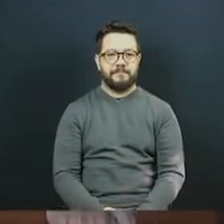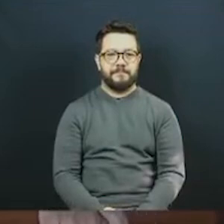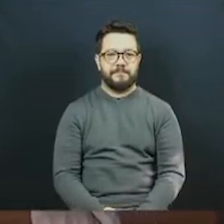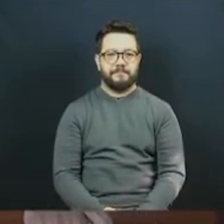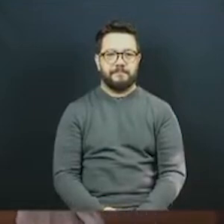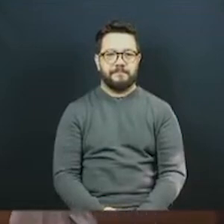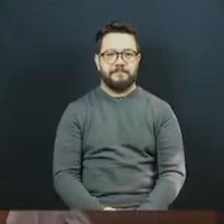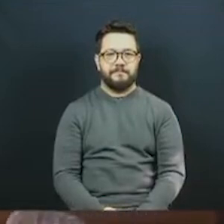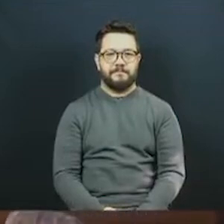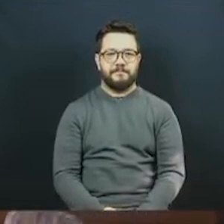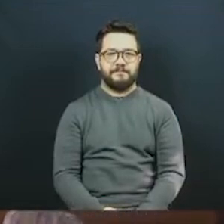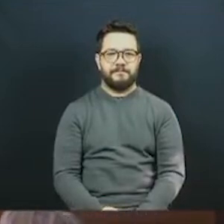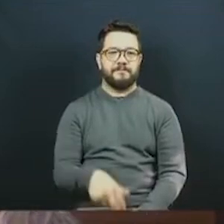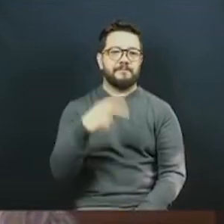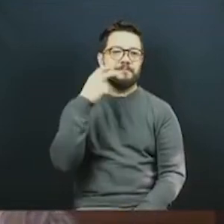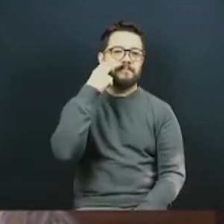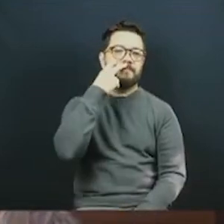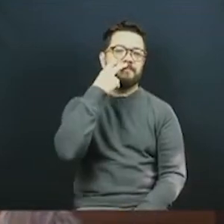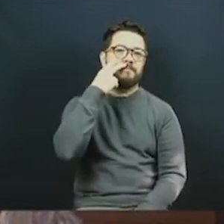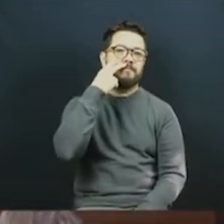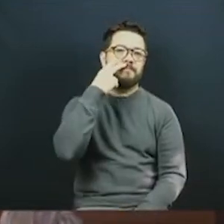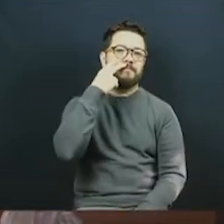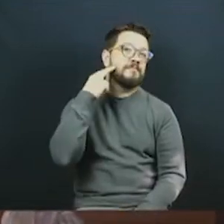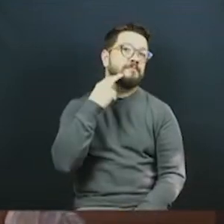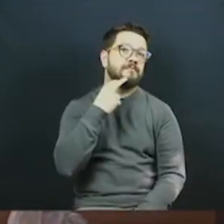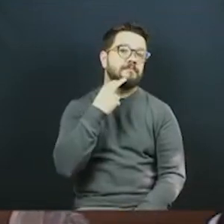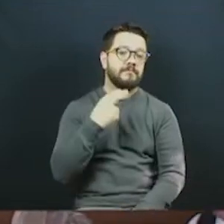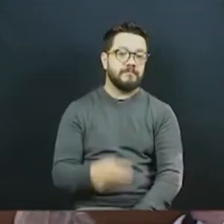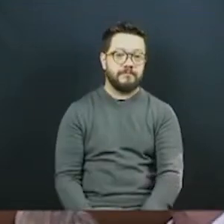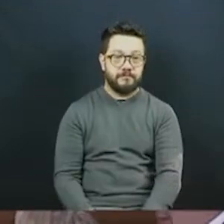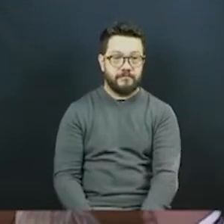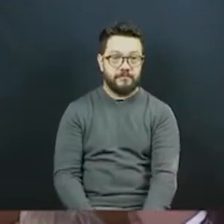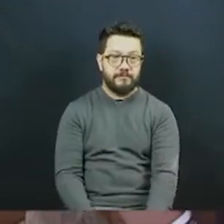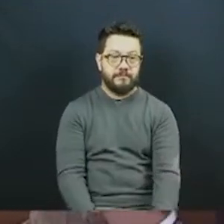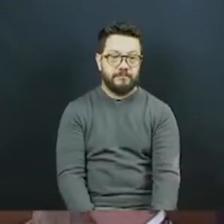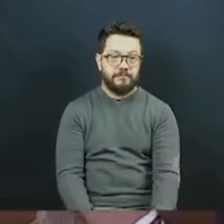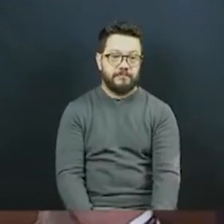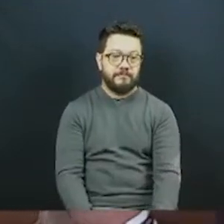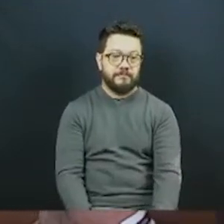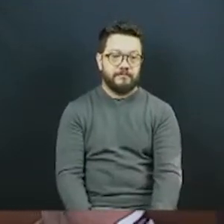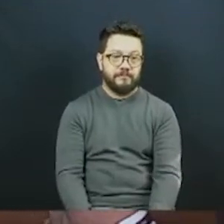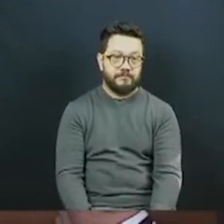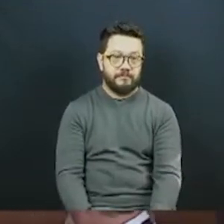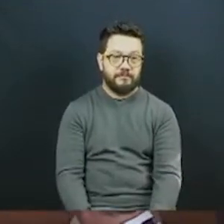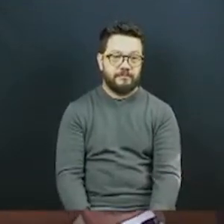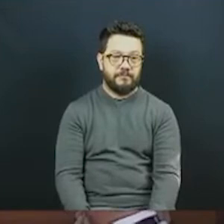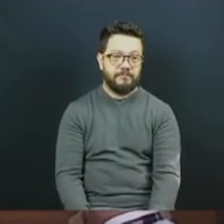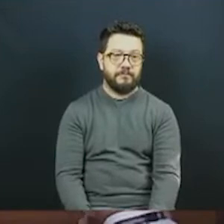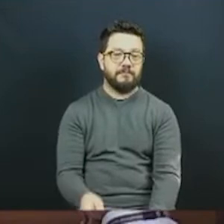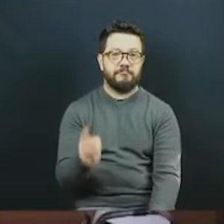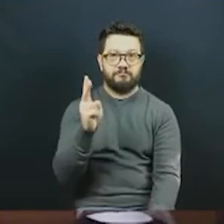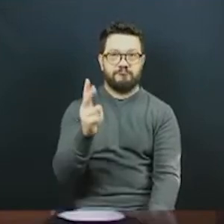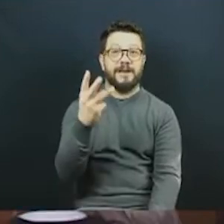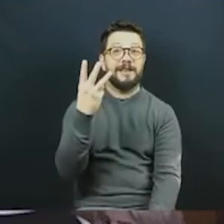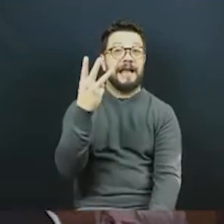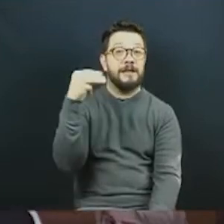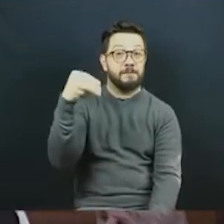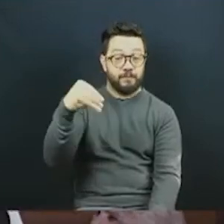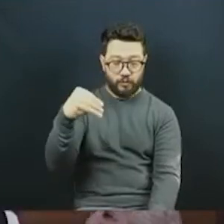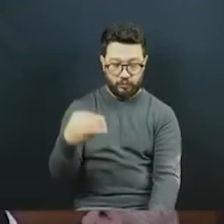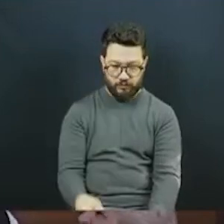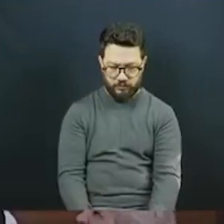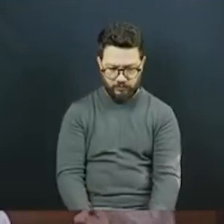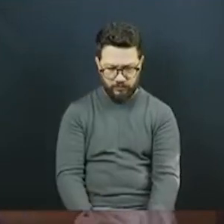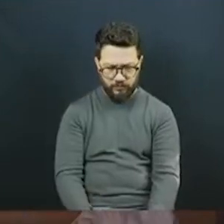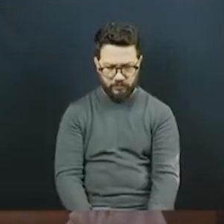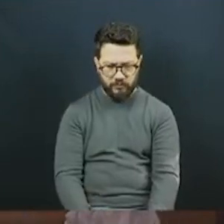Vereadora Indiara Barbosa, 3 minutos, porém não se encontra no plenário, está no plenário. 3 minutos para a vereadora Indiara Barbosa fazer uso da